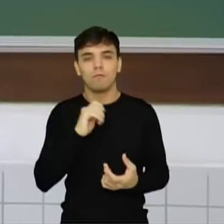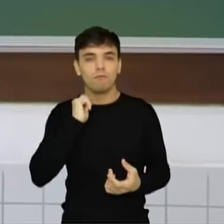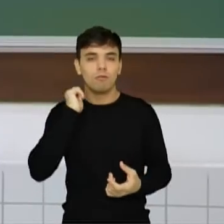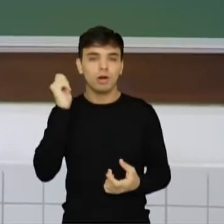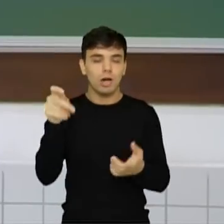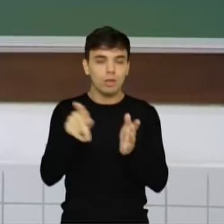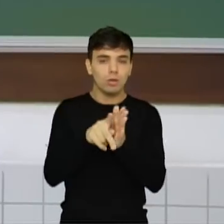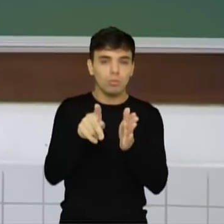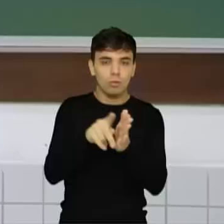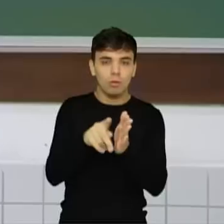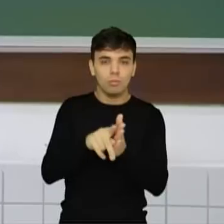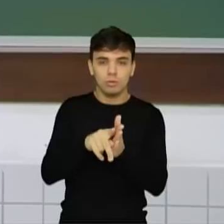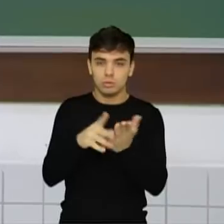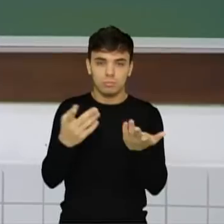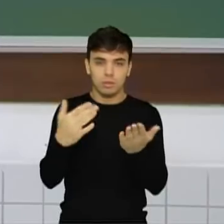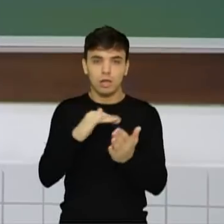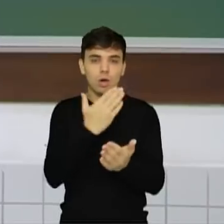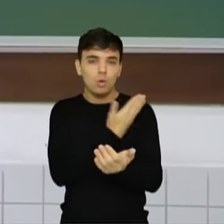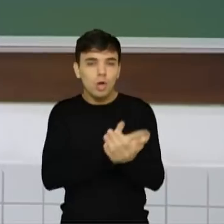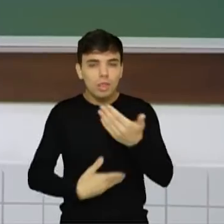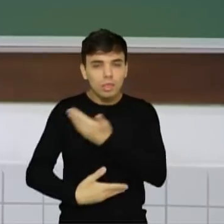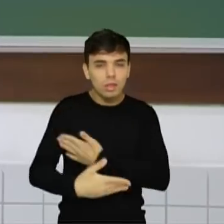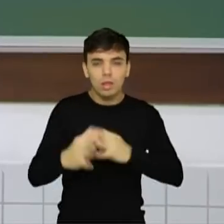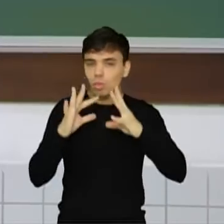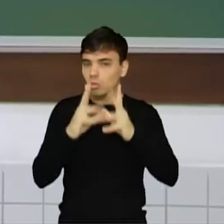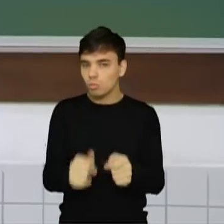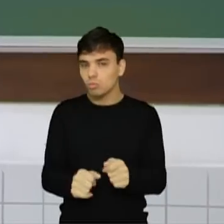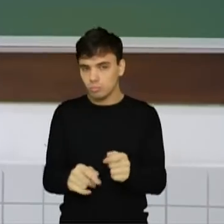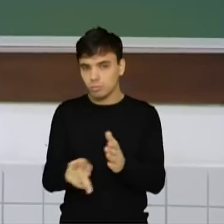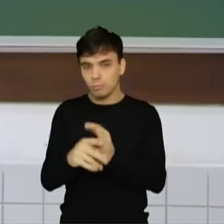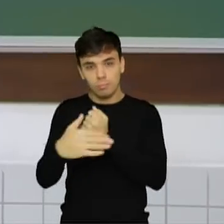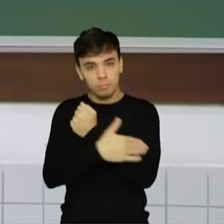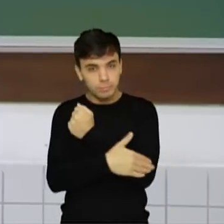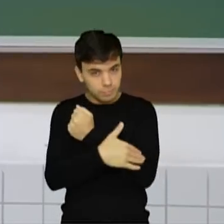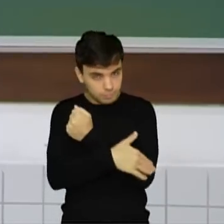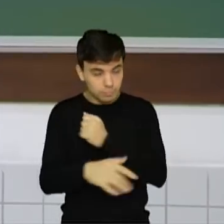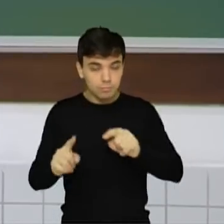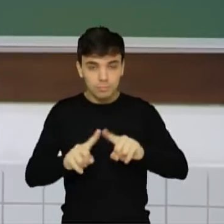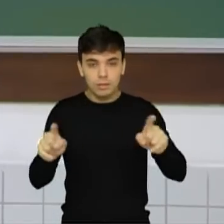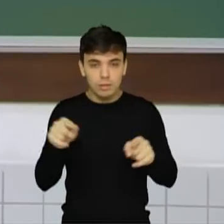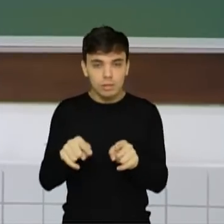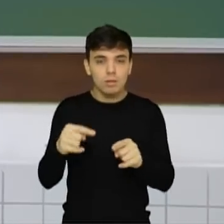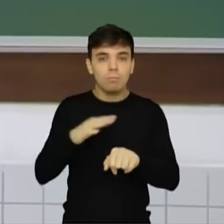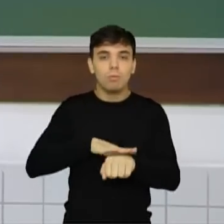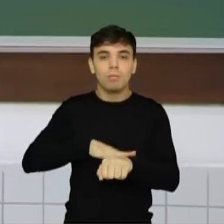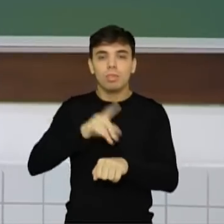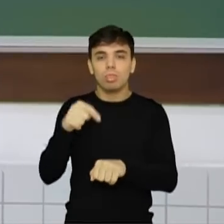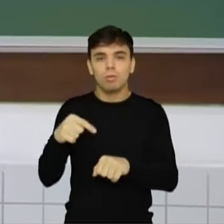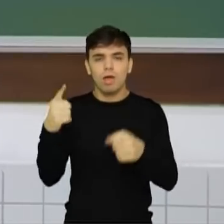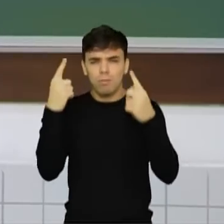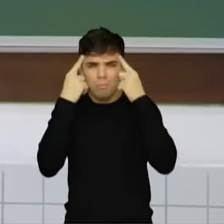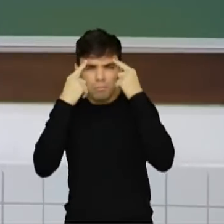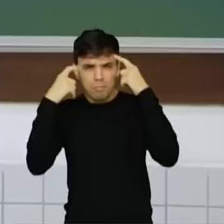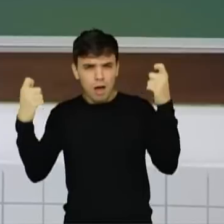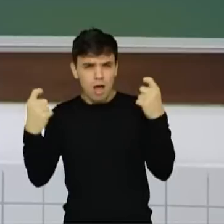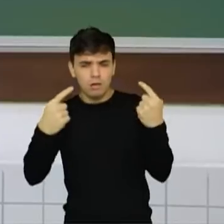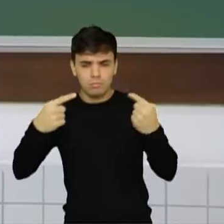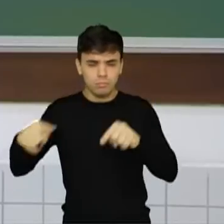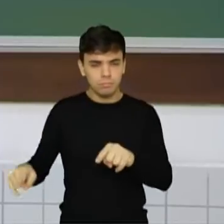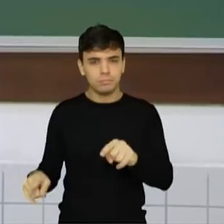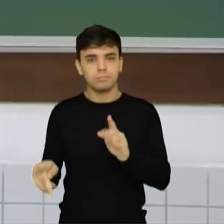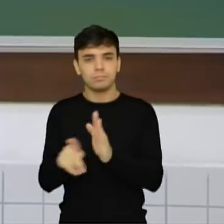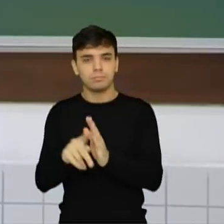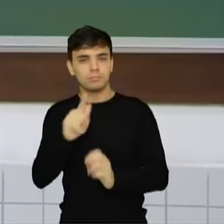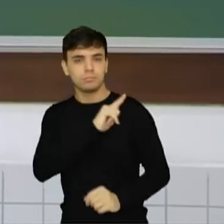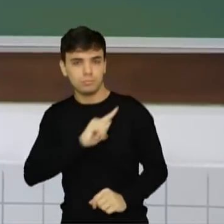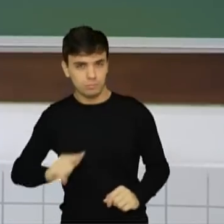praça pública, certo? Então, esse movimento aí, ele vai ser debelado com grande violência por parte do governador,